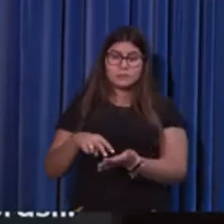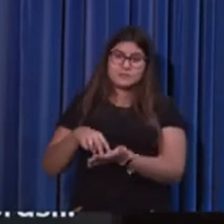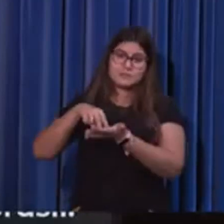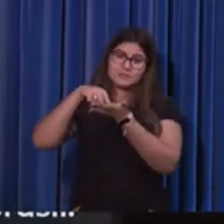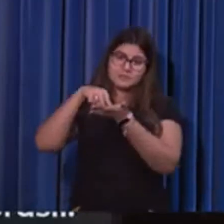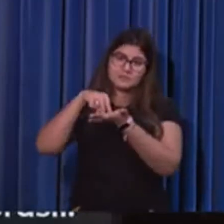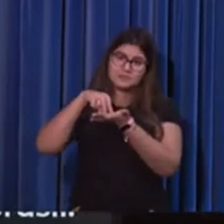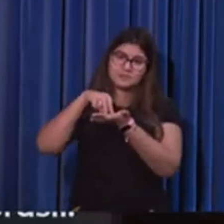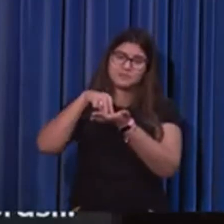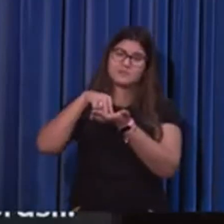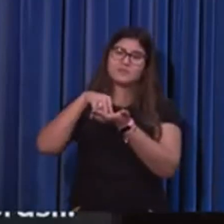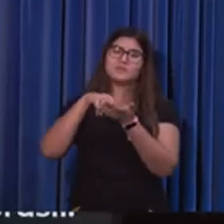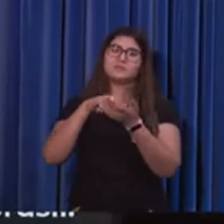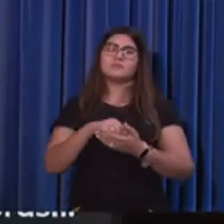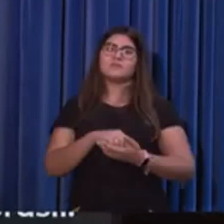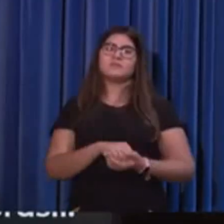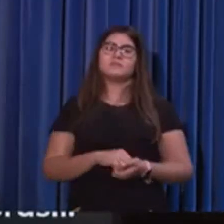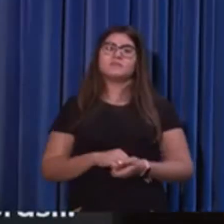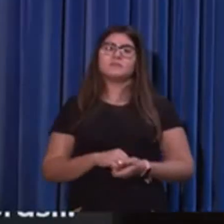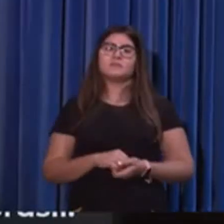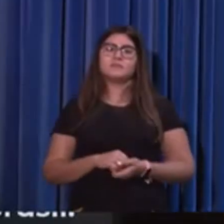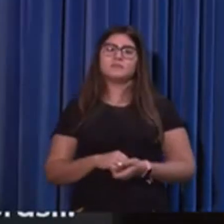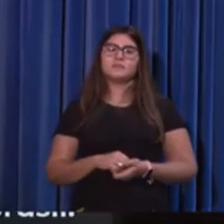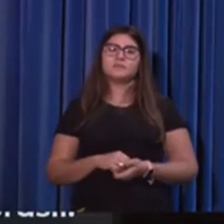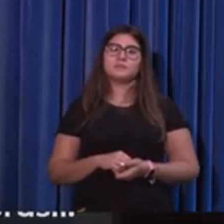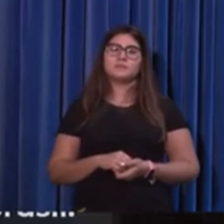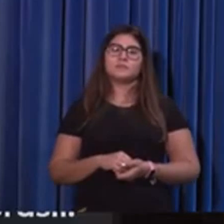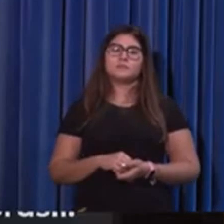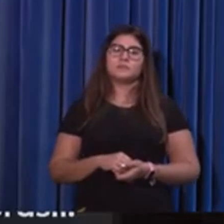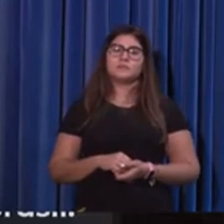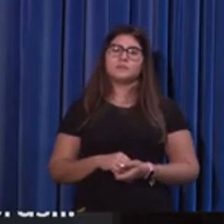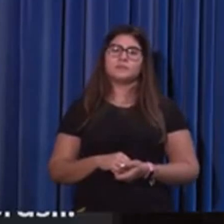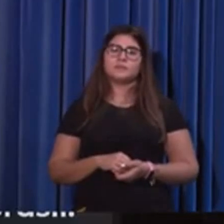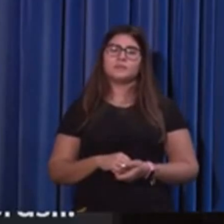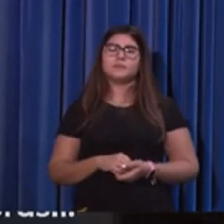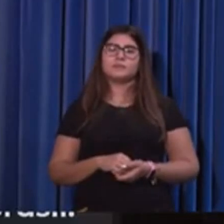nós, está aí o texto. Com efeito tendes necessidade de